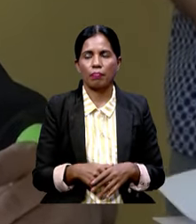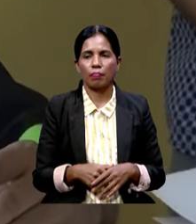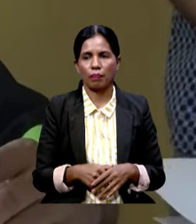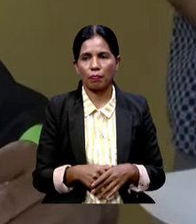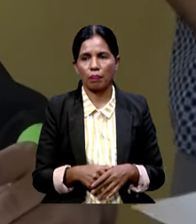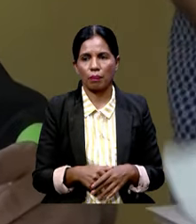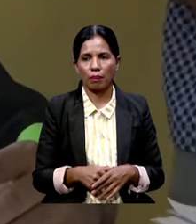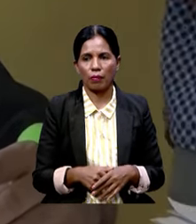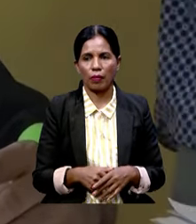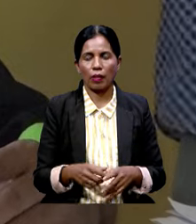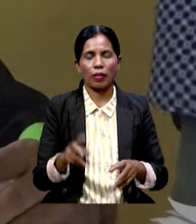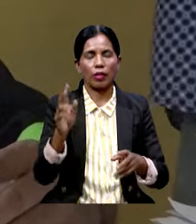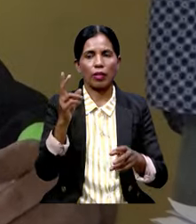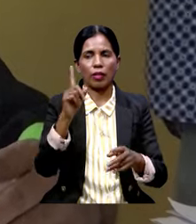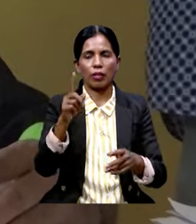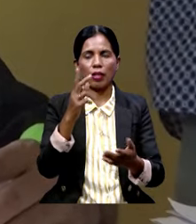ida parane